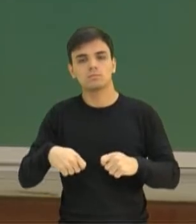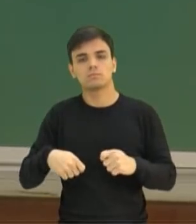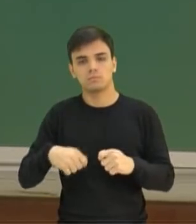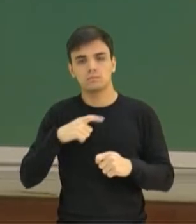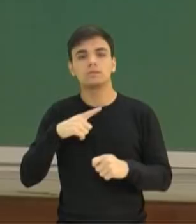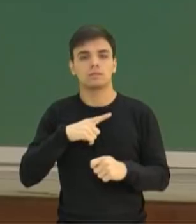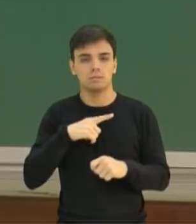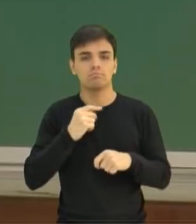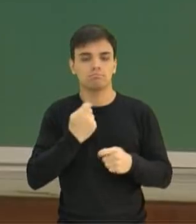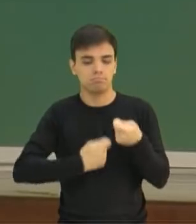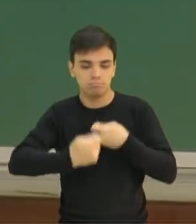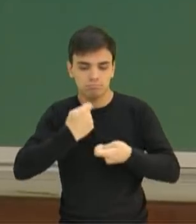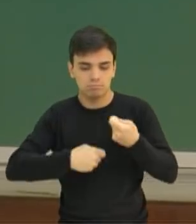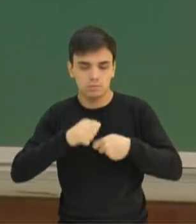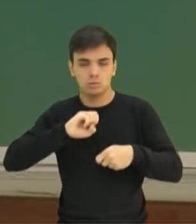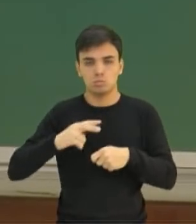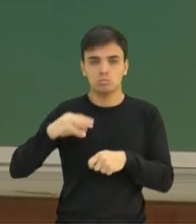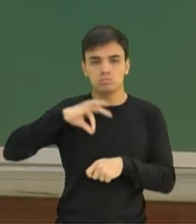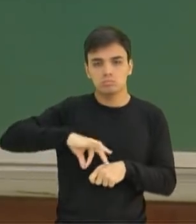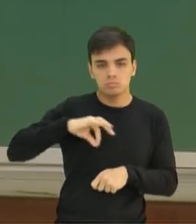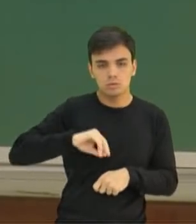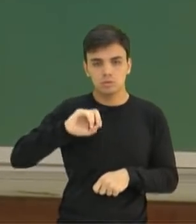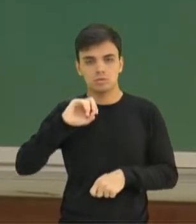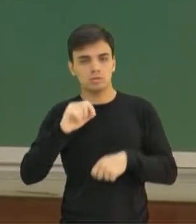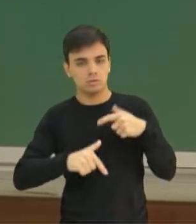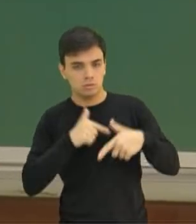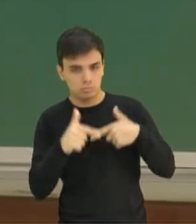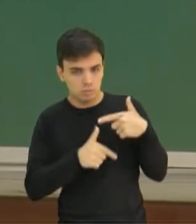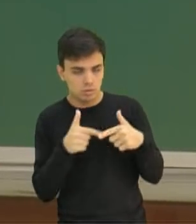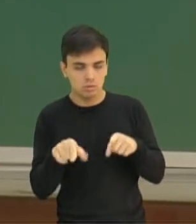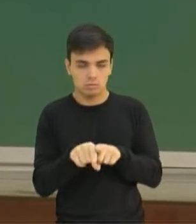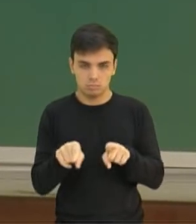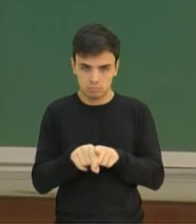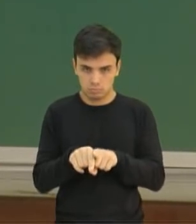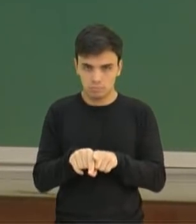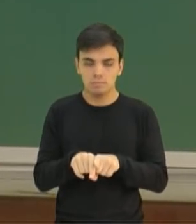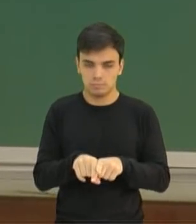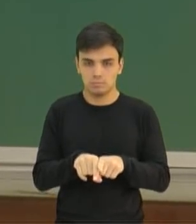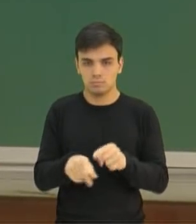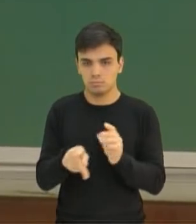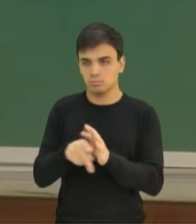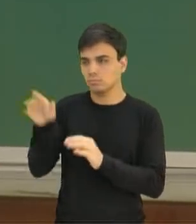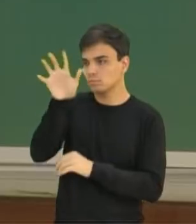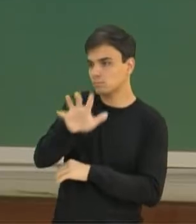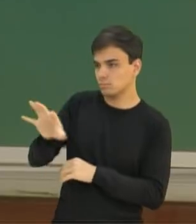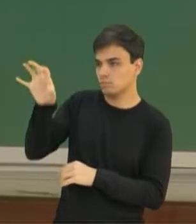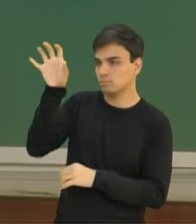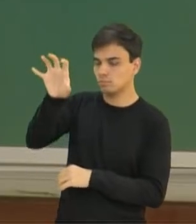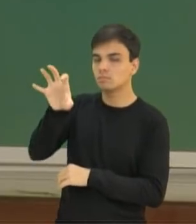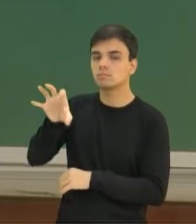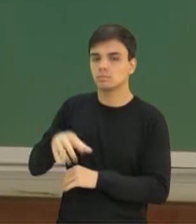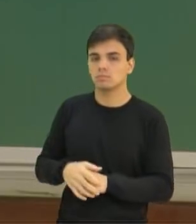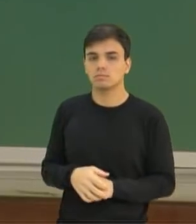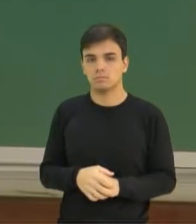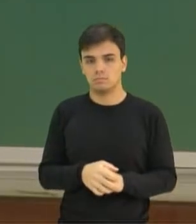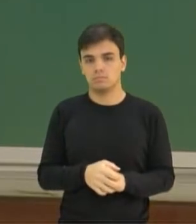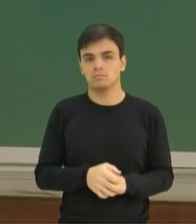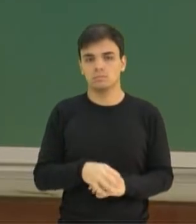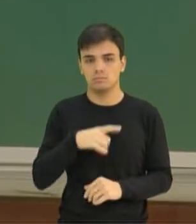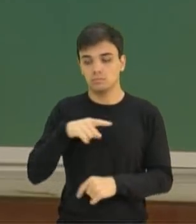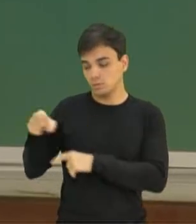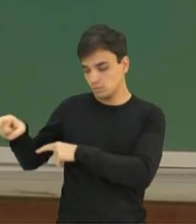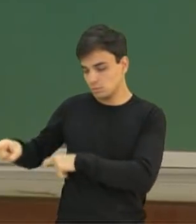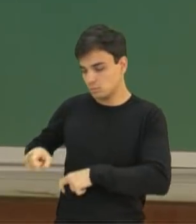gerar economia, gerar recursos, gerar emprego, gerar renda na região. Então, a agricultura exerce um papel